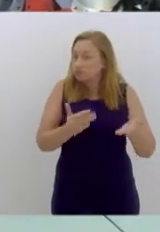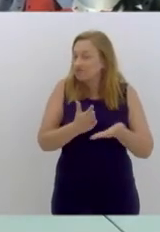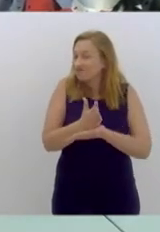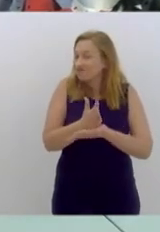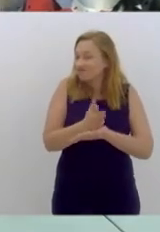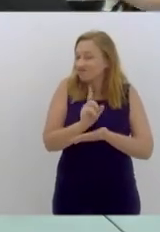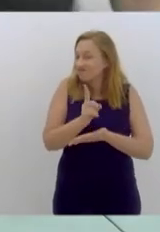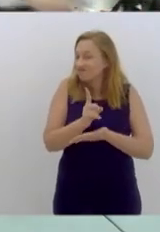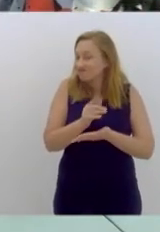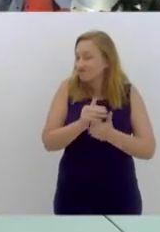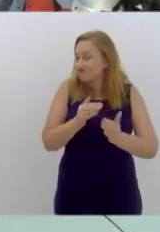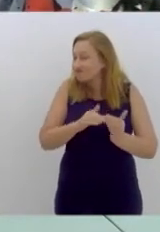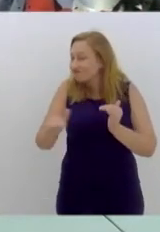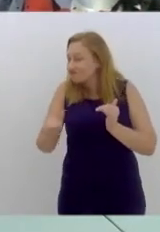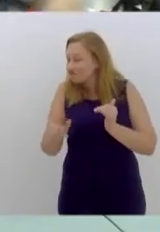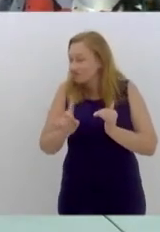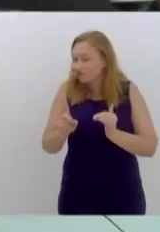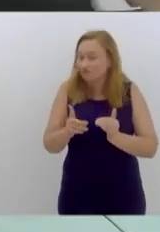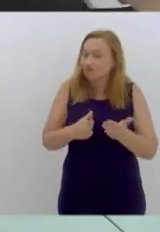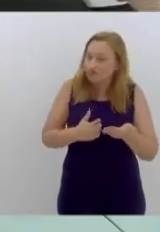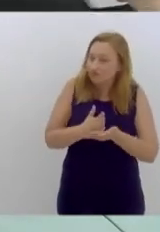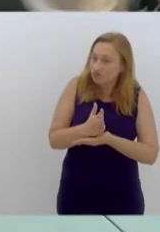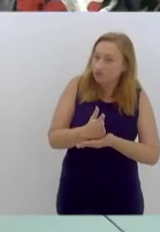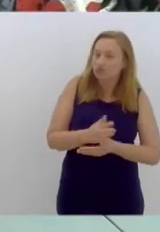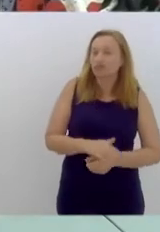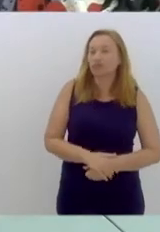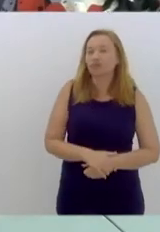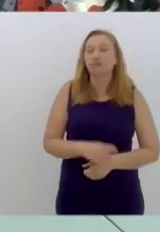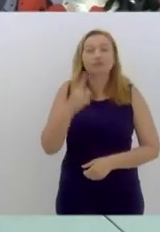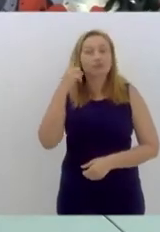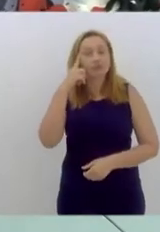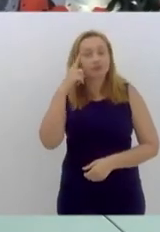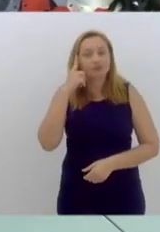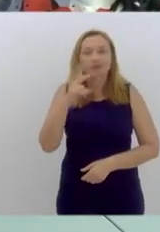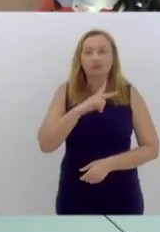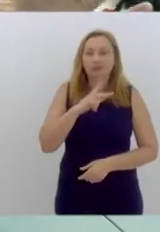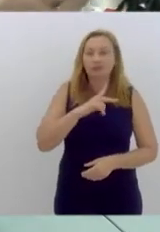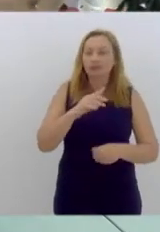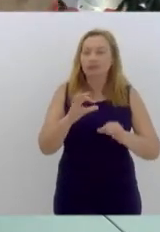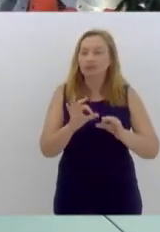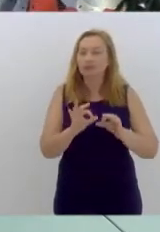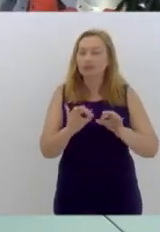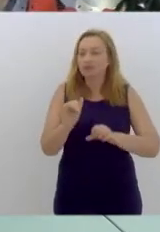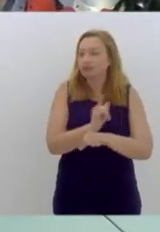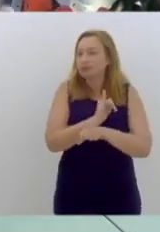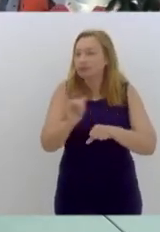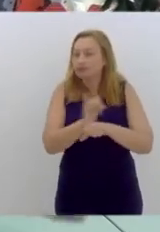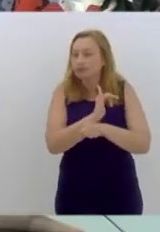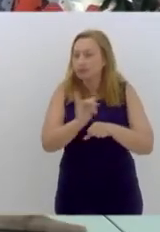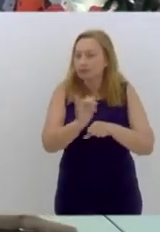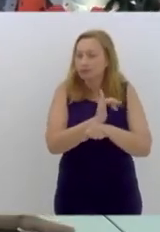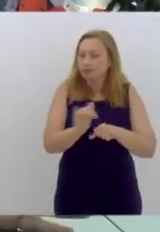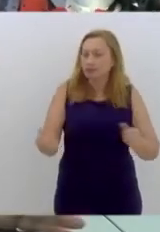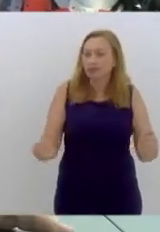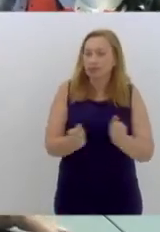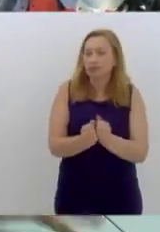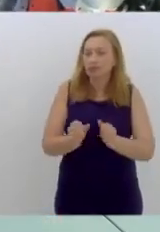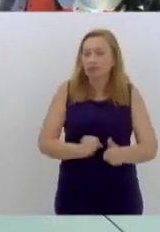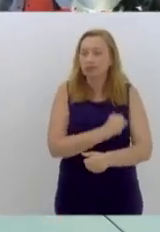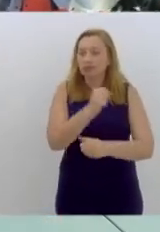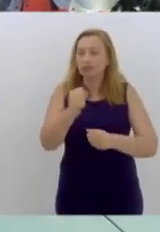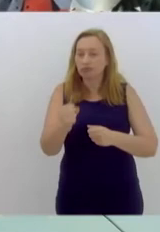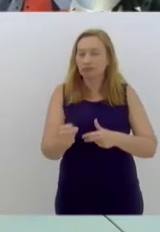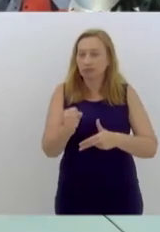era prazo de envio, era um prazo de aprovação. Pensando na própria articulação que todo o Estado, junto com o Poder Legislativo, precisa se